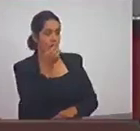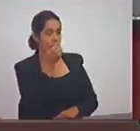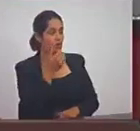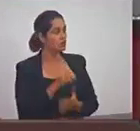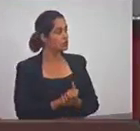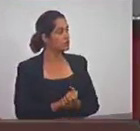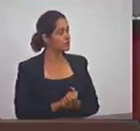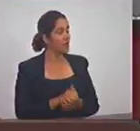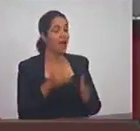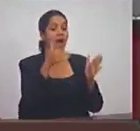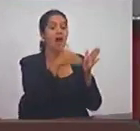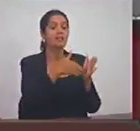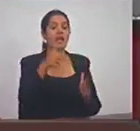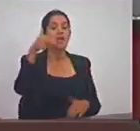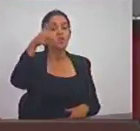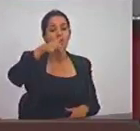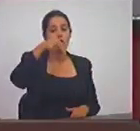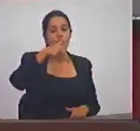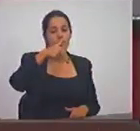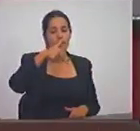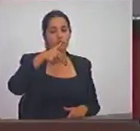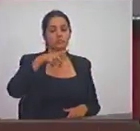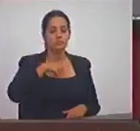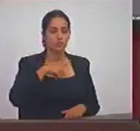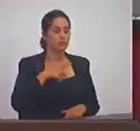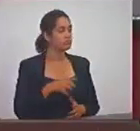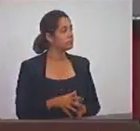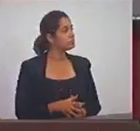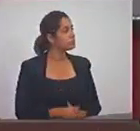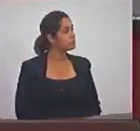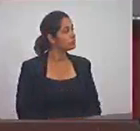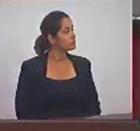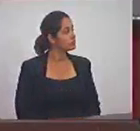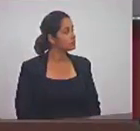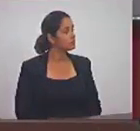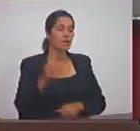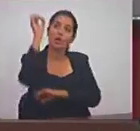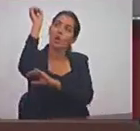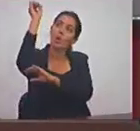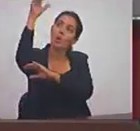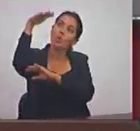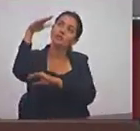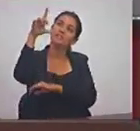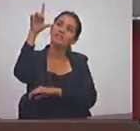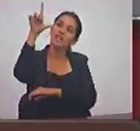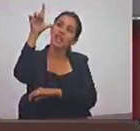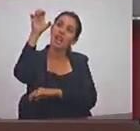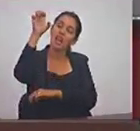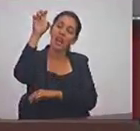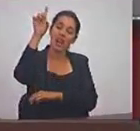o prazo que o Dado quer inaugurar a praça. Então, será colocado luz de LED em toda a Praça Matriz, que é um ponto